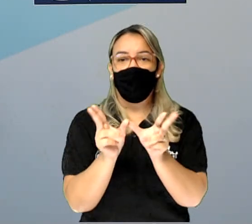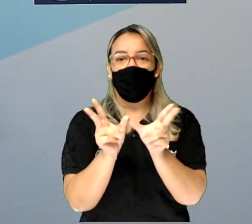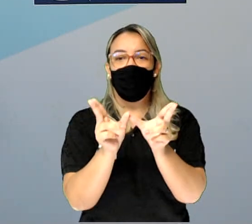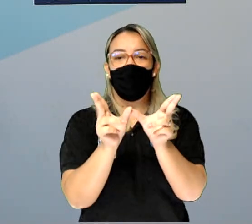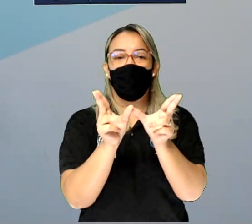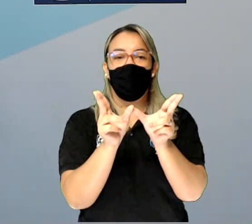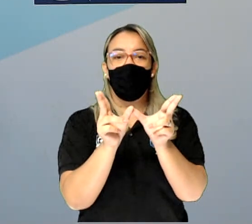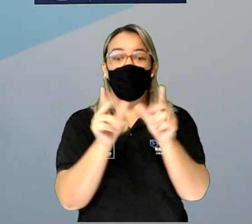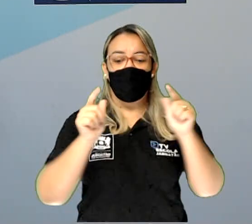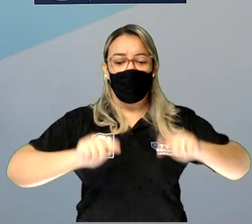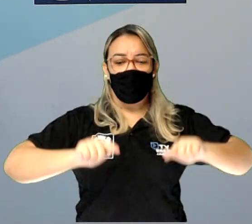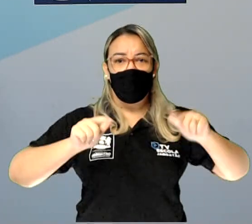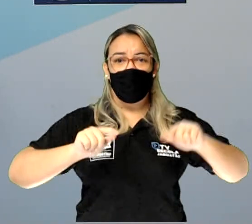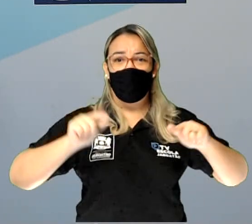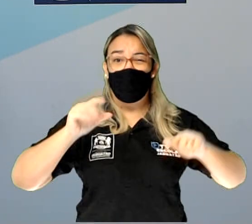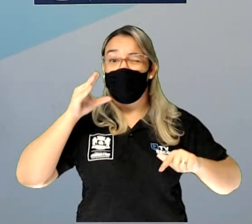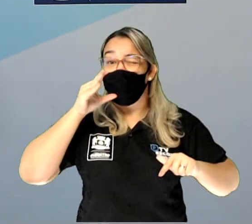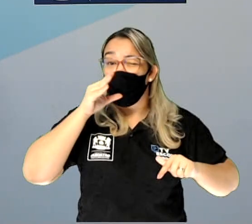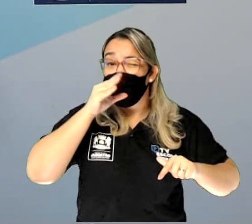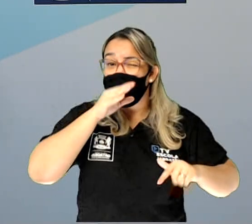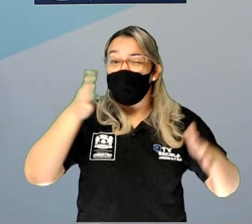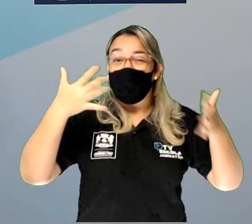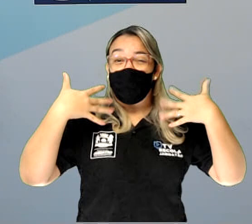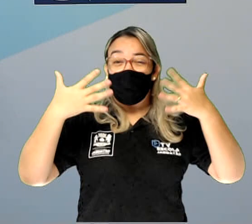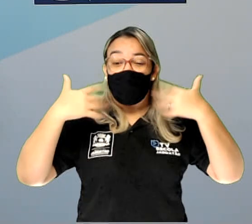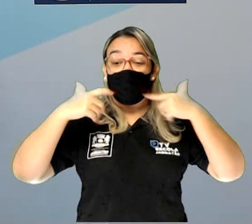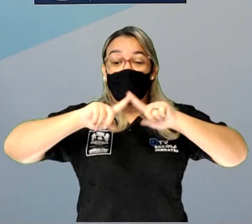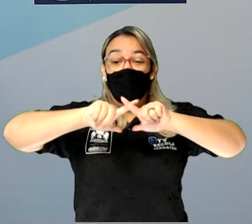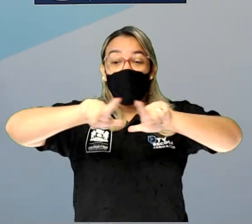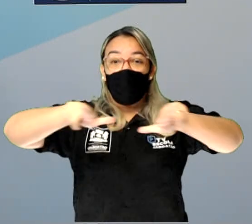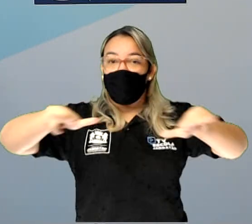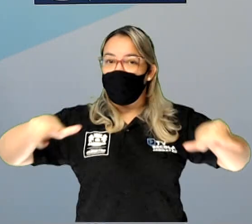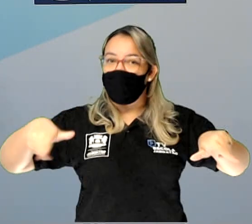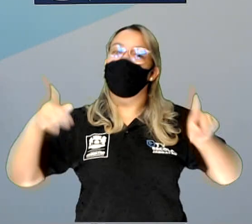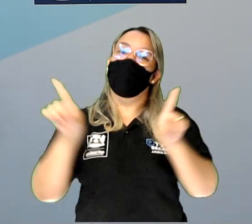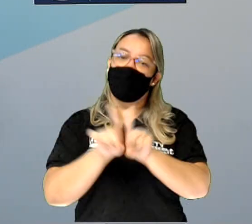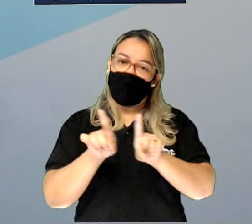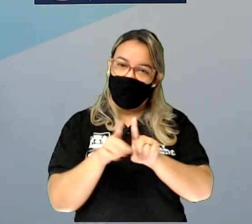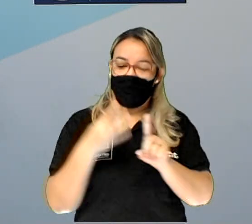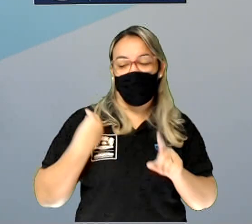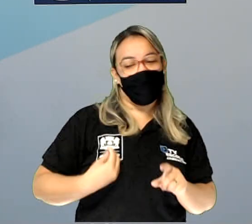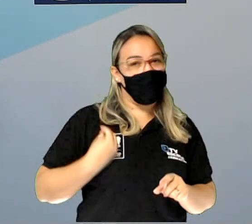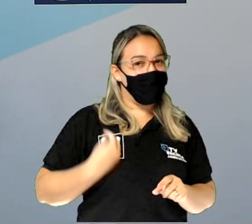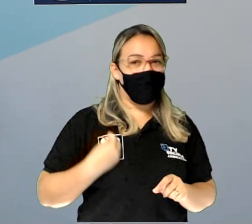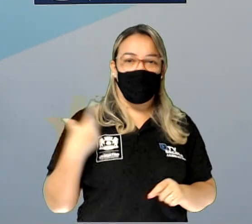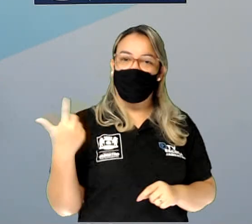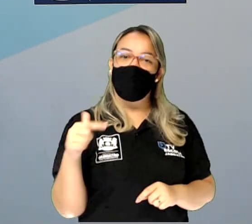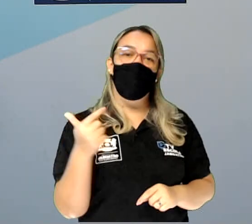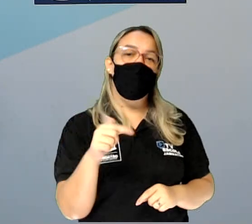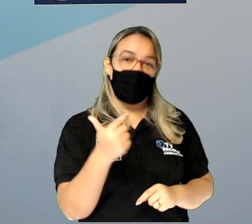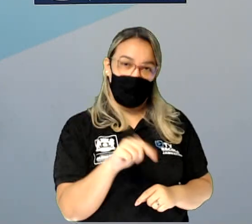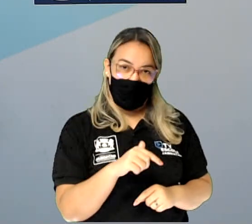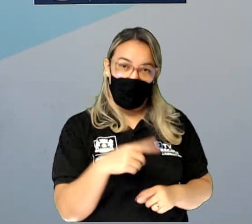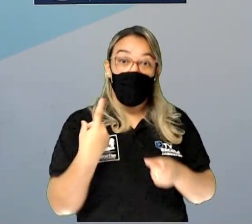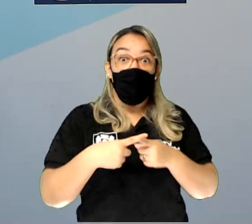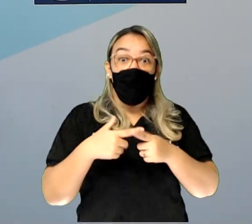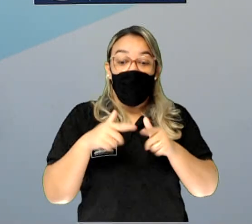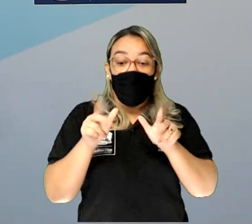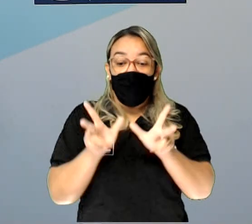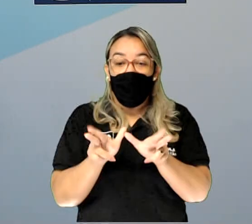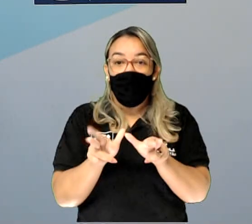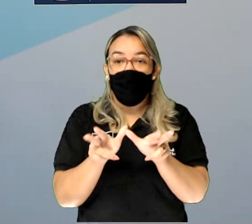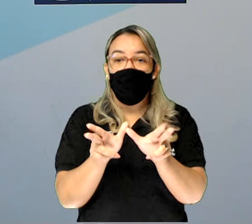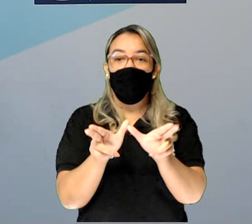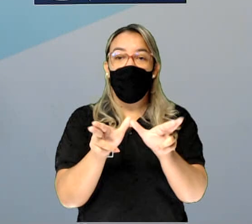lugar quente, nesse lugar deserto, também não sobreviveria. Então, o caranguejo, a região dele é a região de